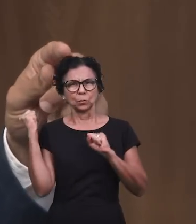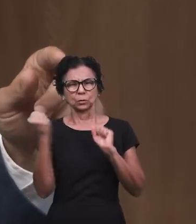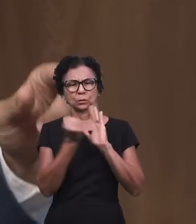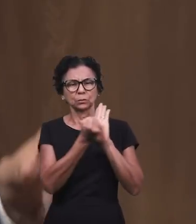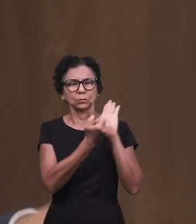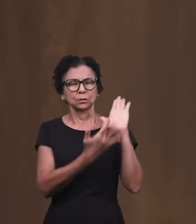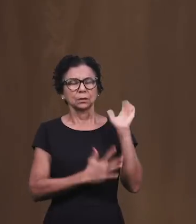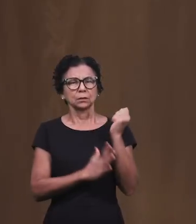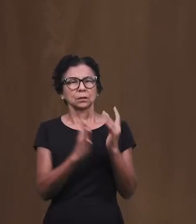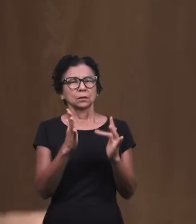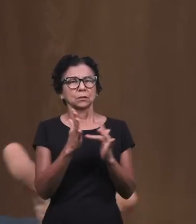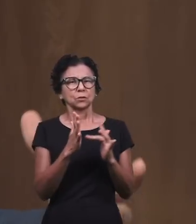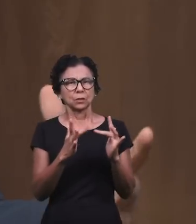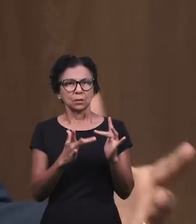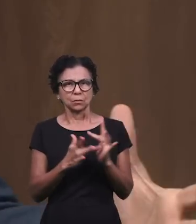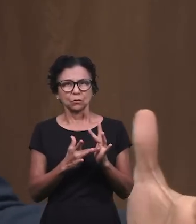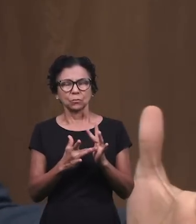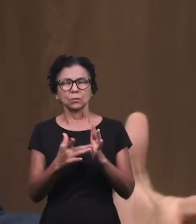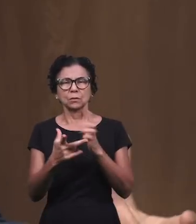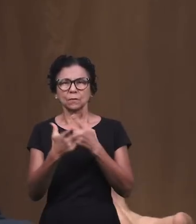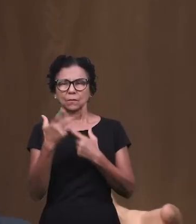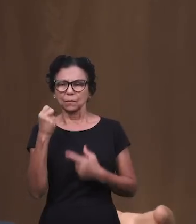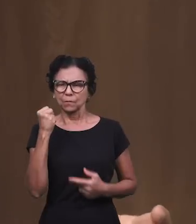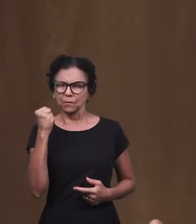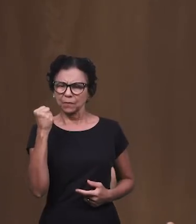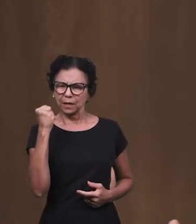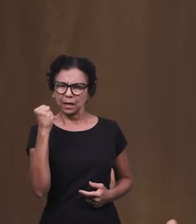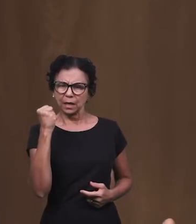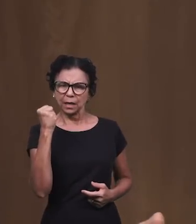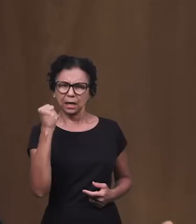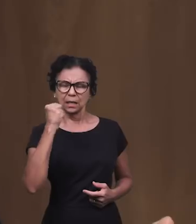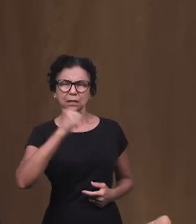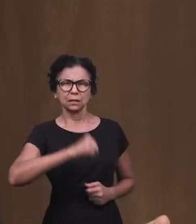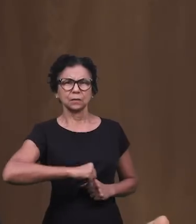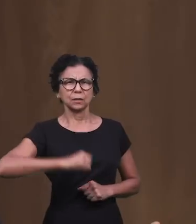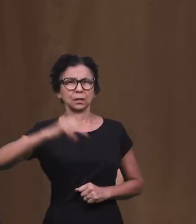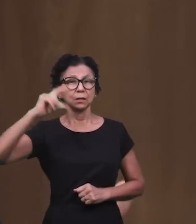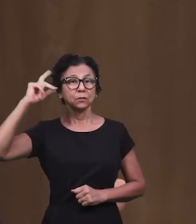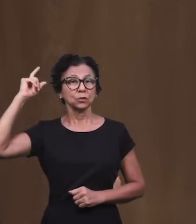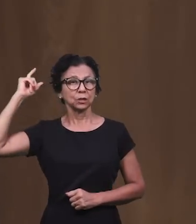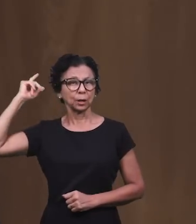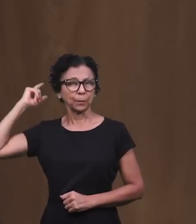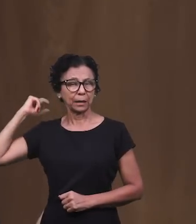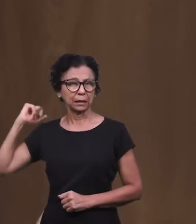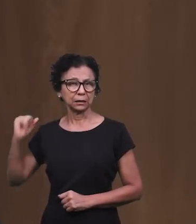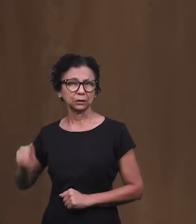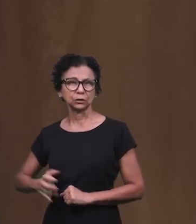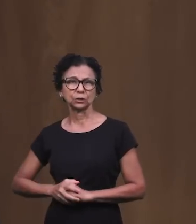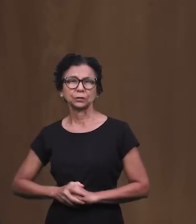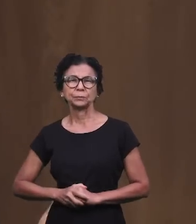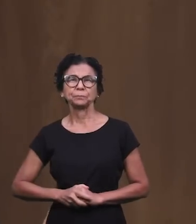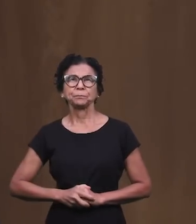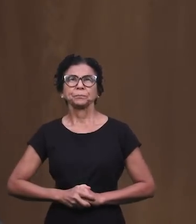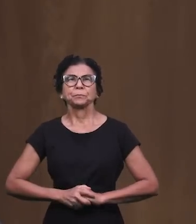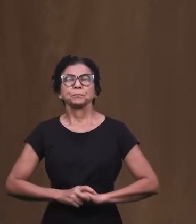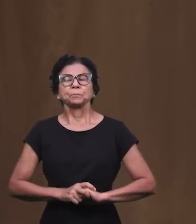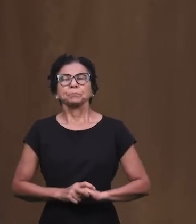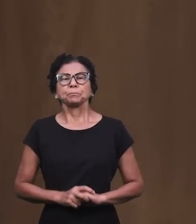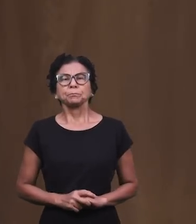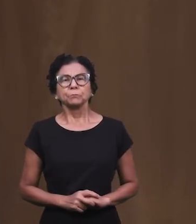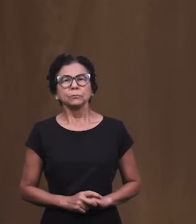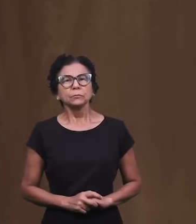Jesus. E esses carros ferrados, né, que eram fortíssimos nas batalhas, ele chega a mencionar que isso está dentro de